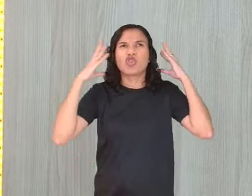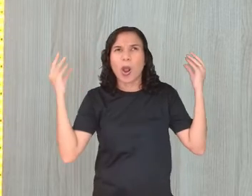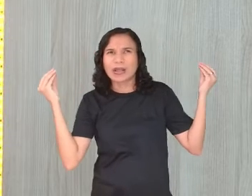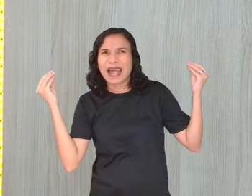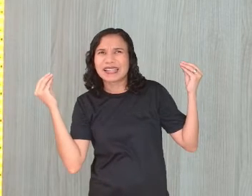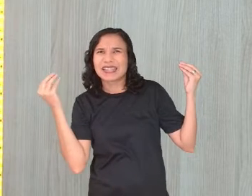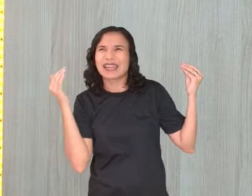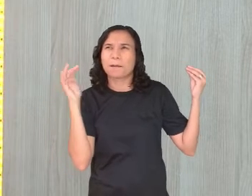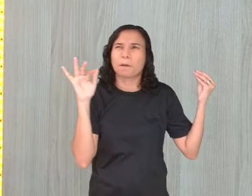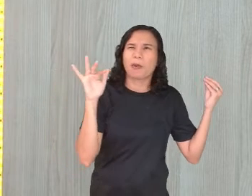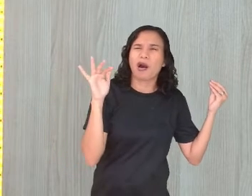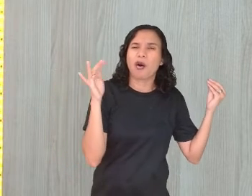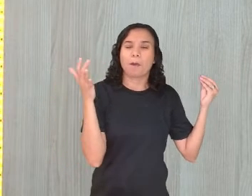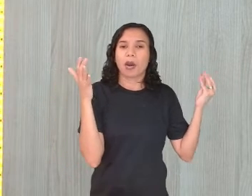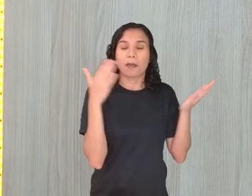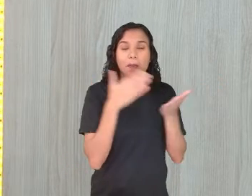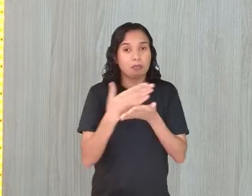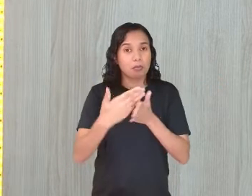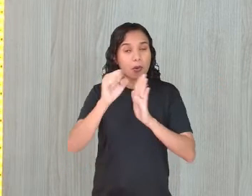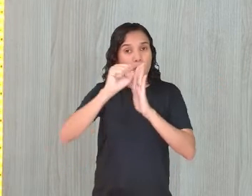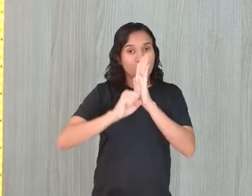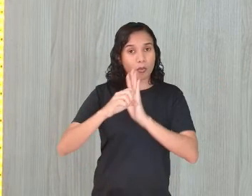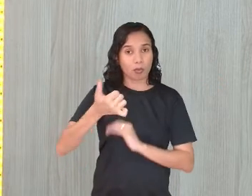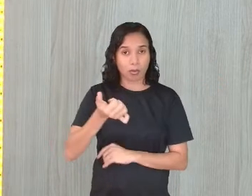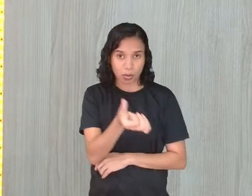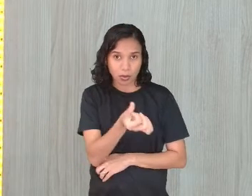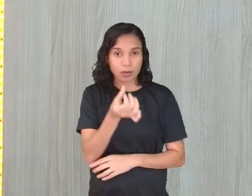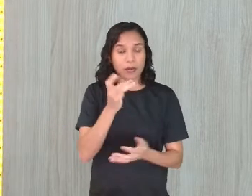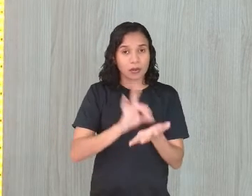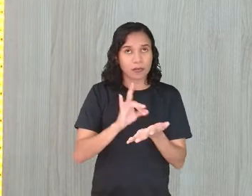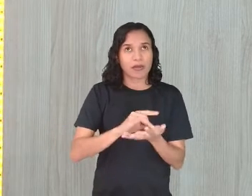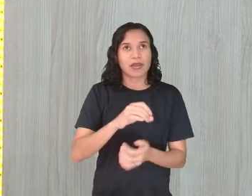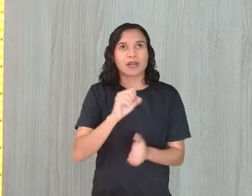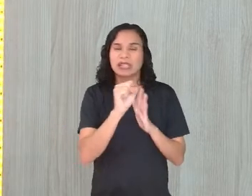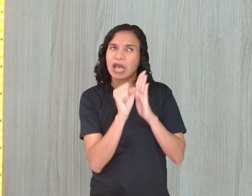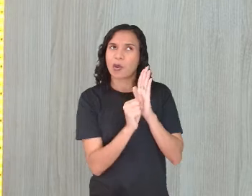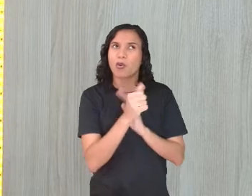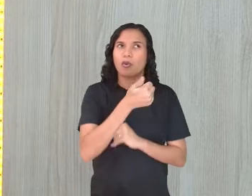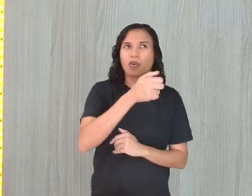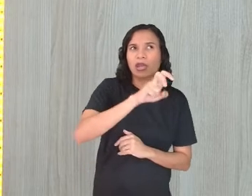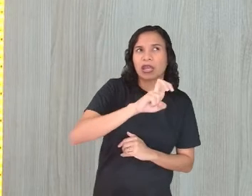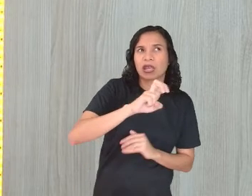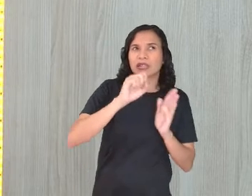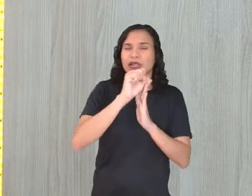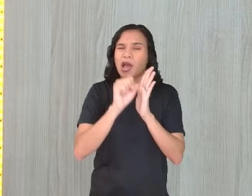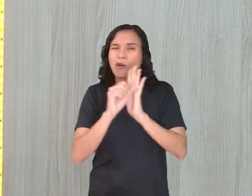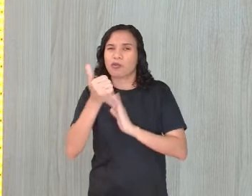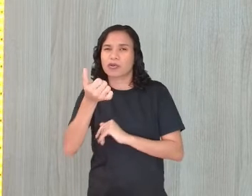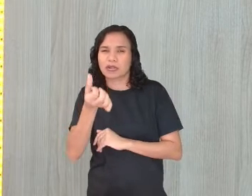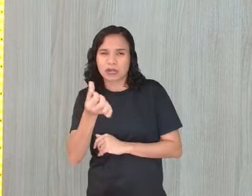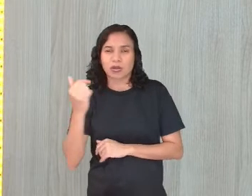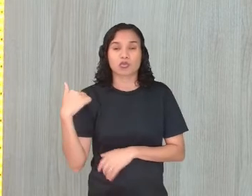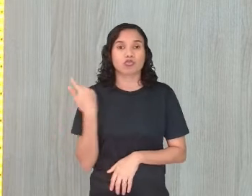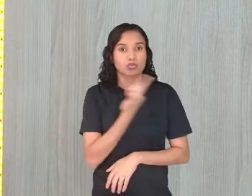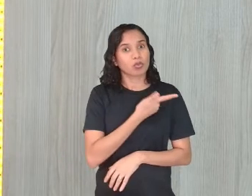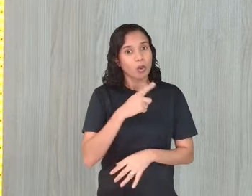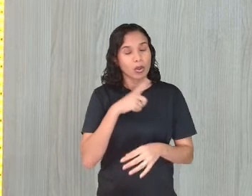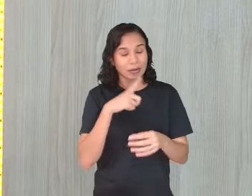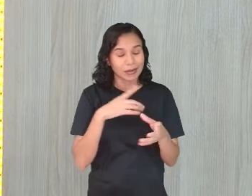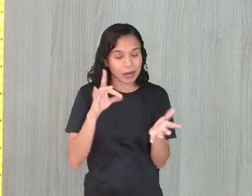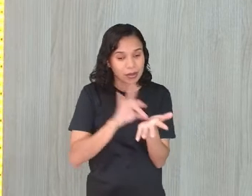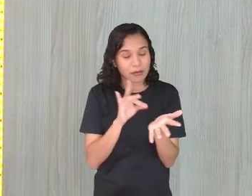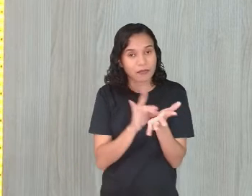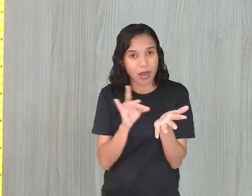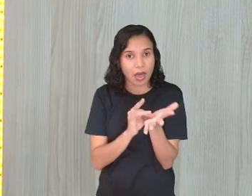tanto, mas a partir do século XVI, XV e XVI, a gente vai ter um incremento muito